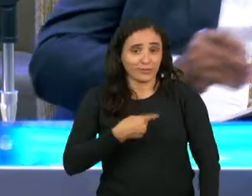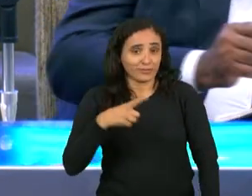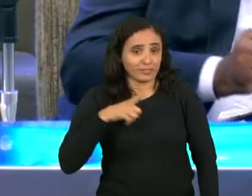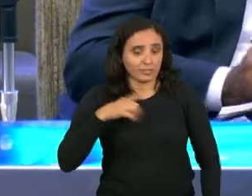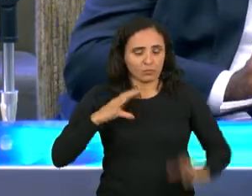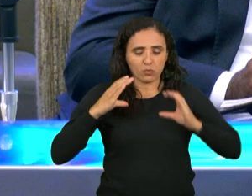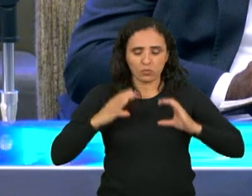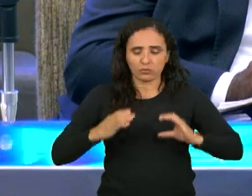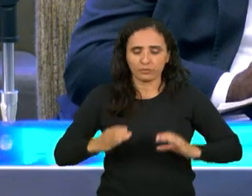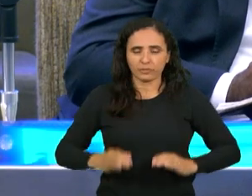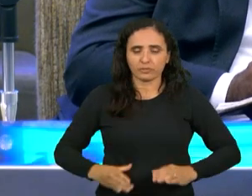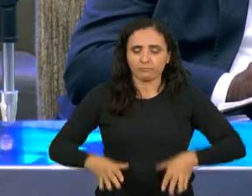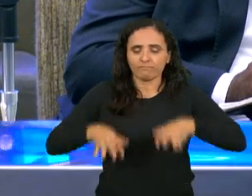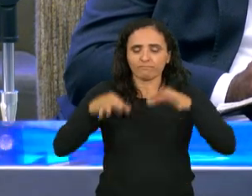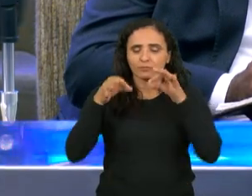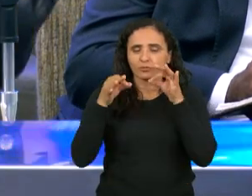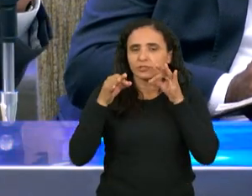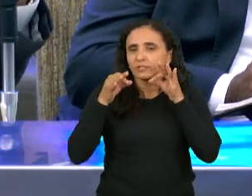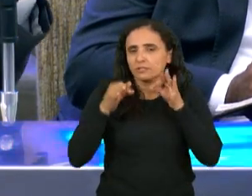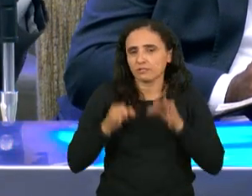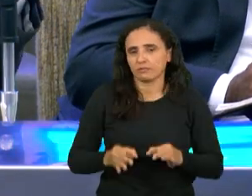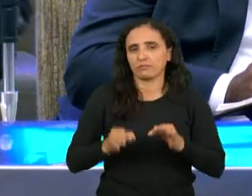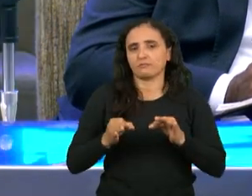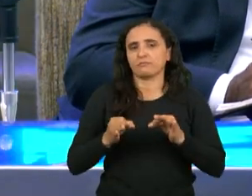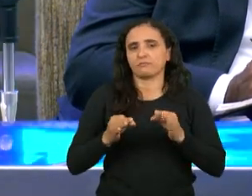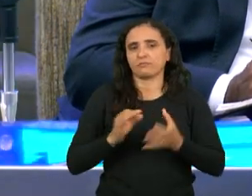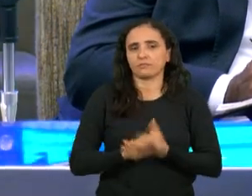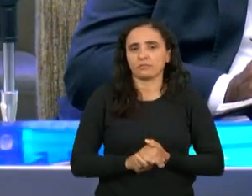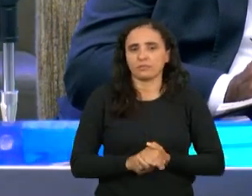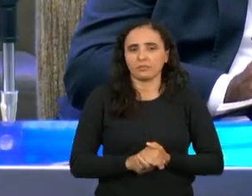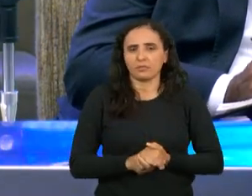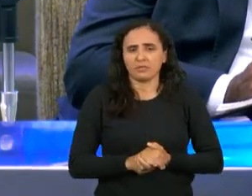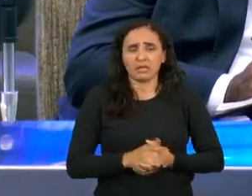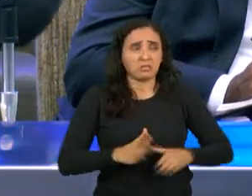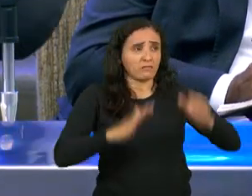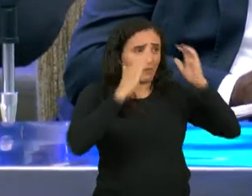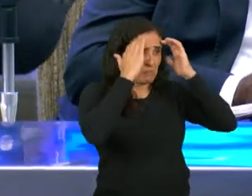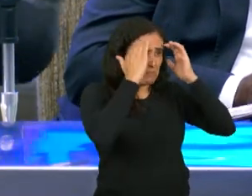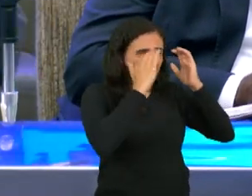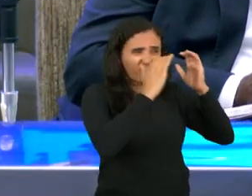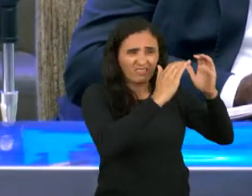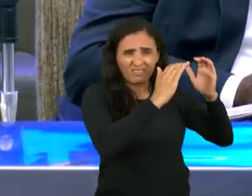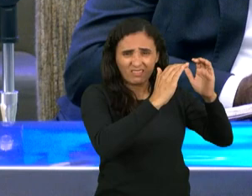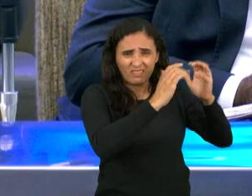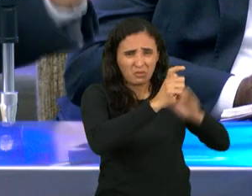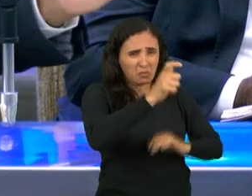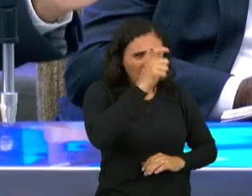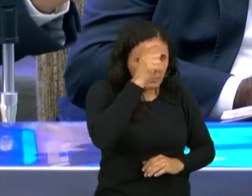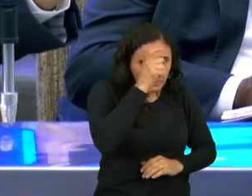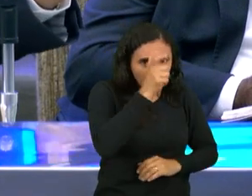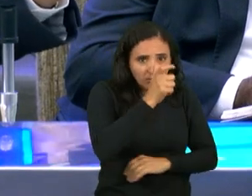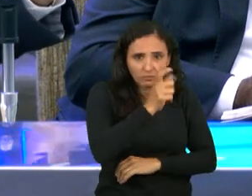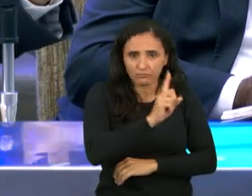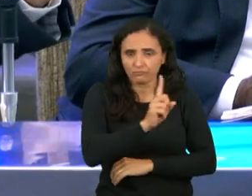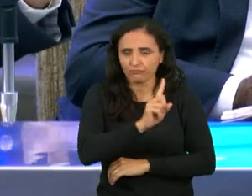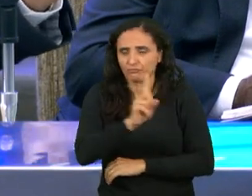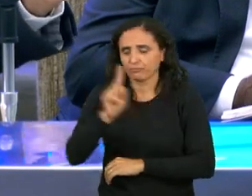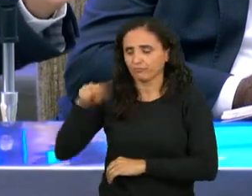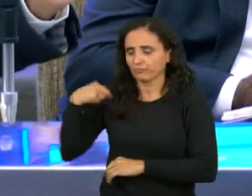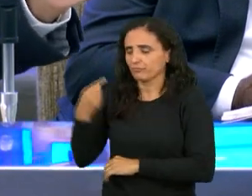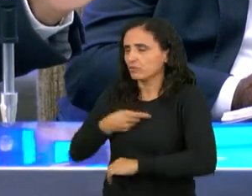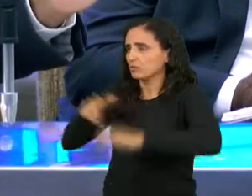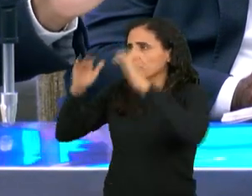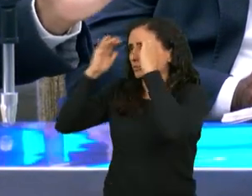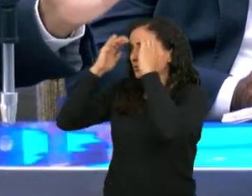pelo príncipe das trevas e não somos mais filhos da Ilha como os outros o apóstolo faz uma separação